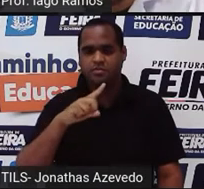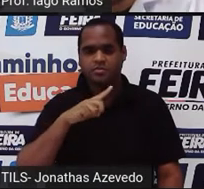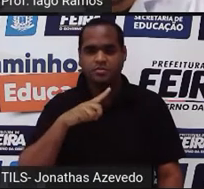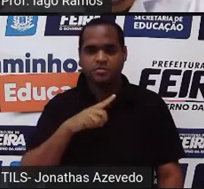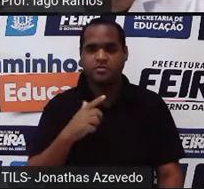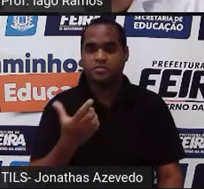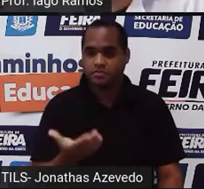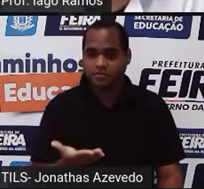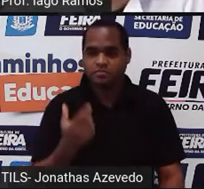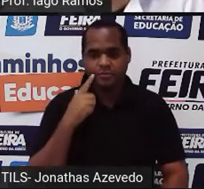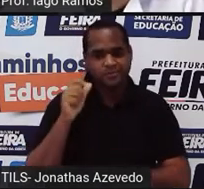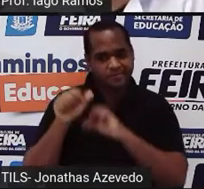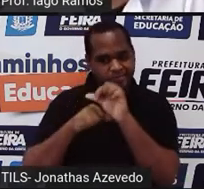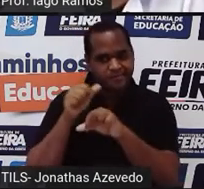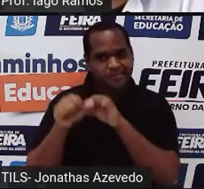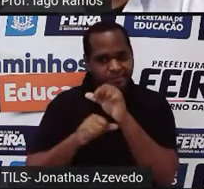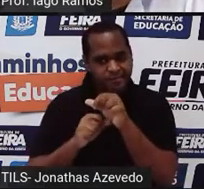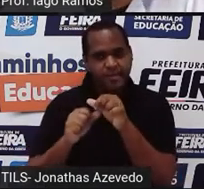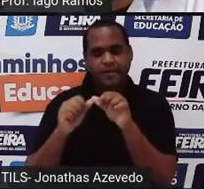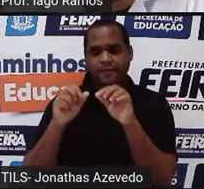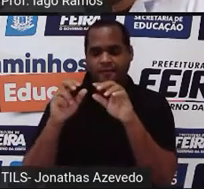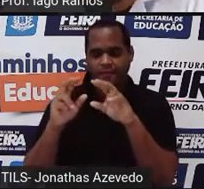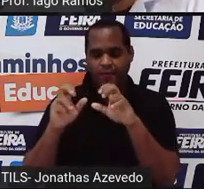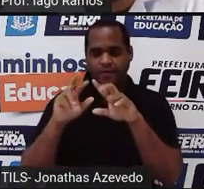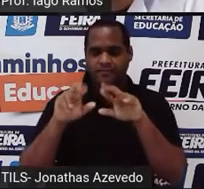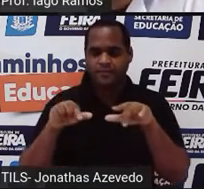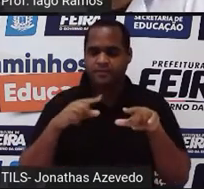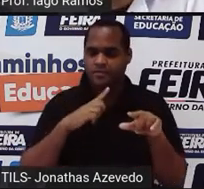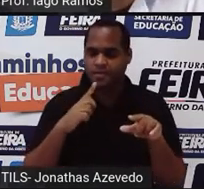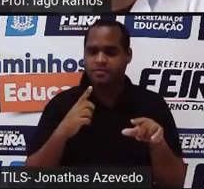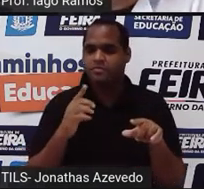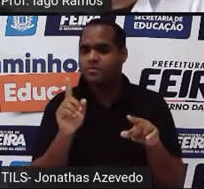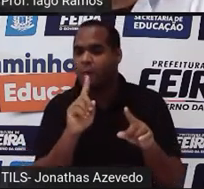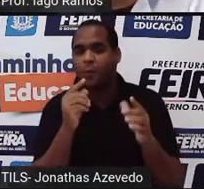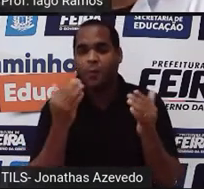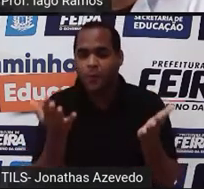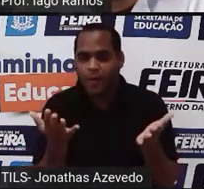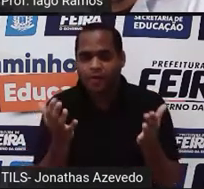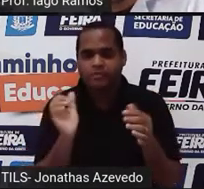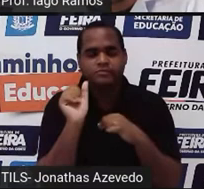que a figura já tem. Só que essa transformação não pode ser